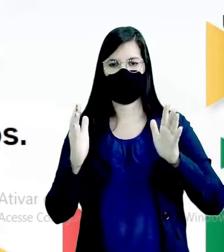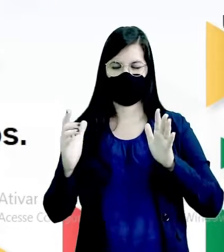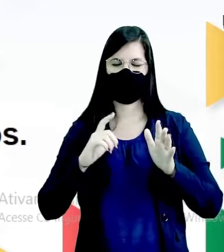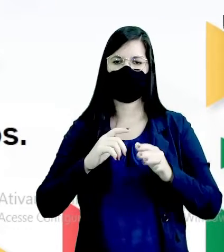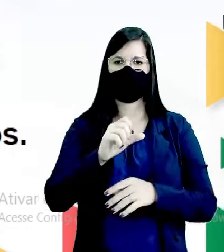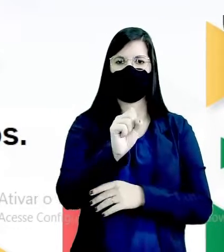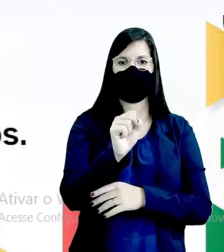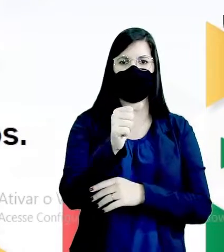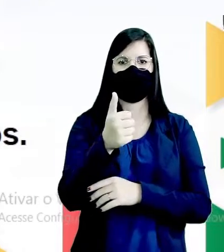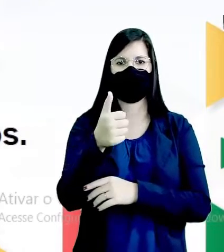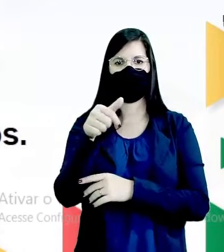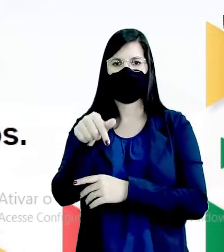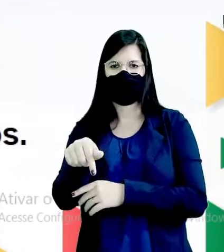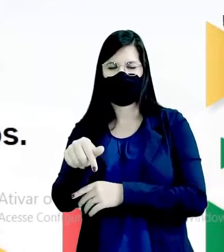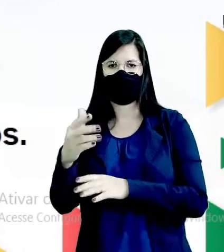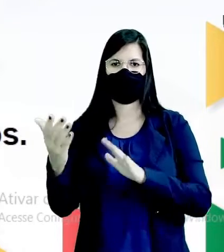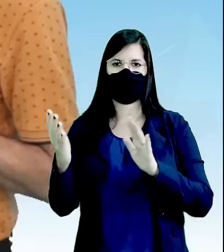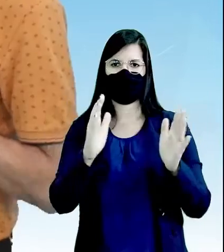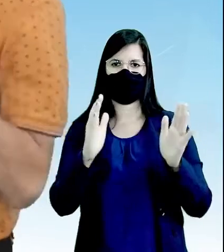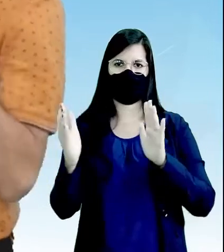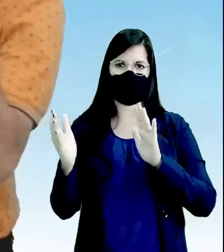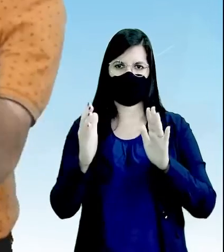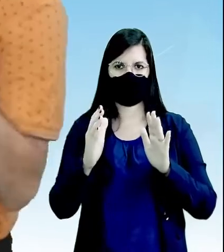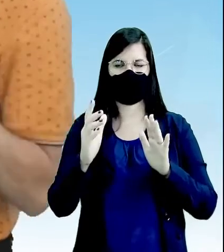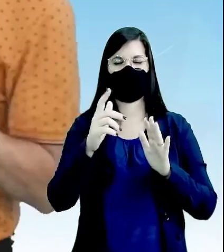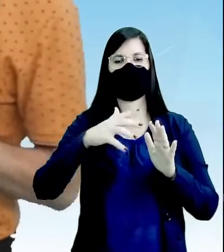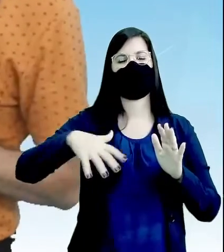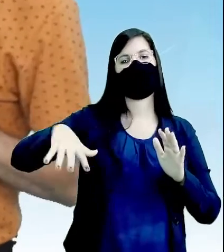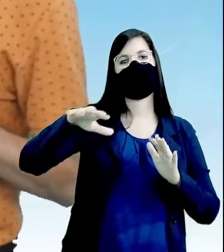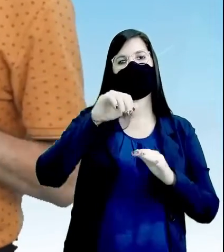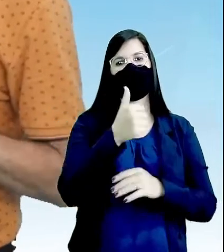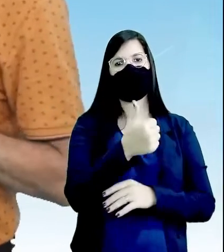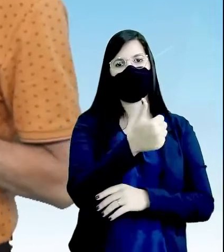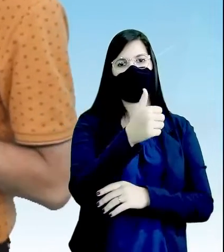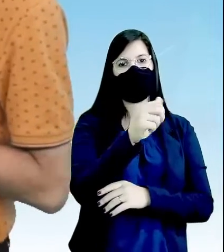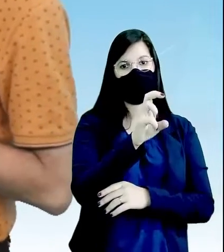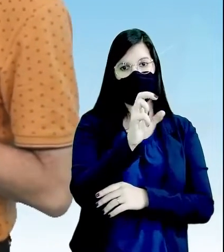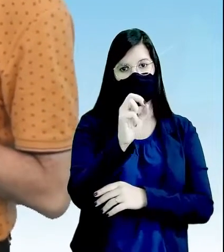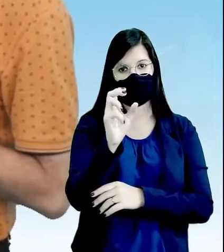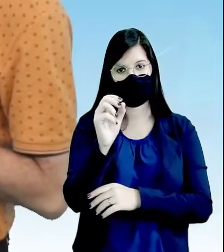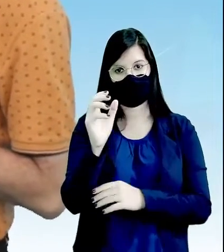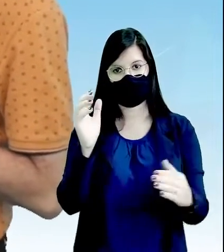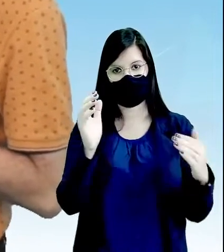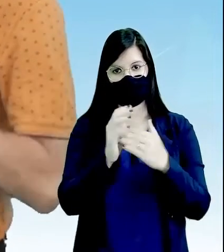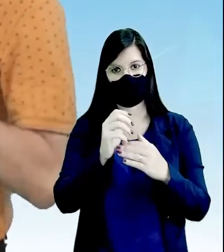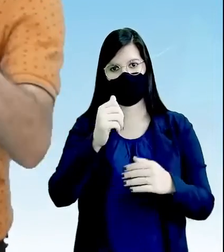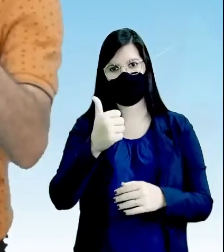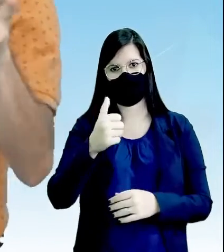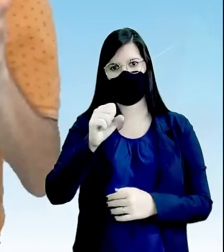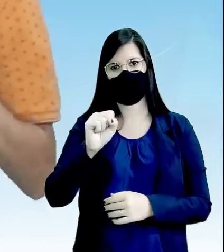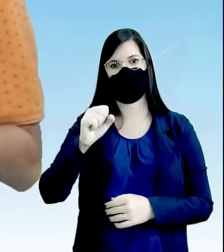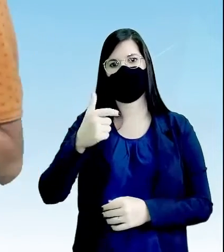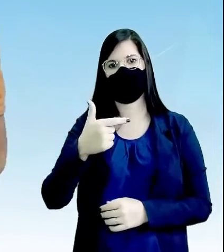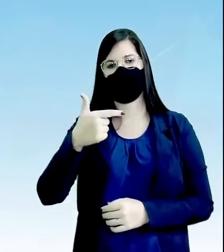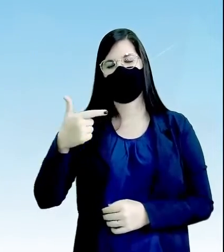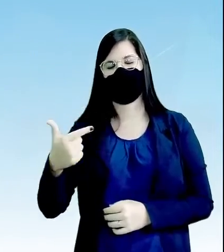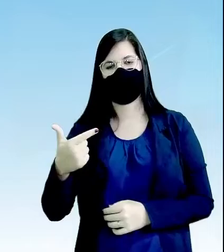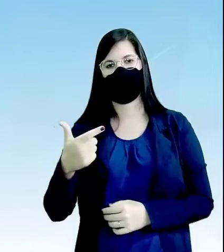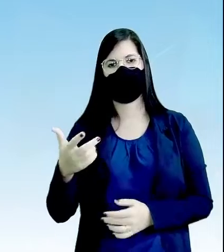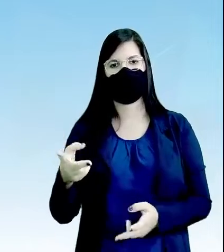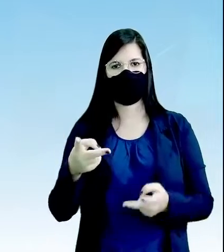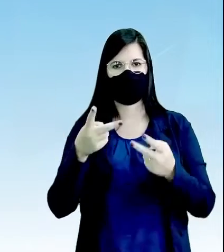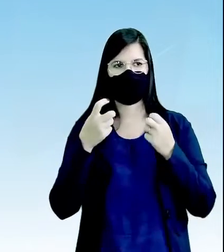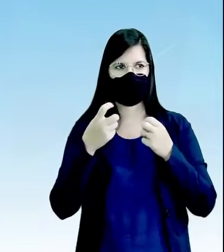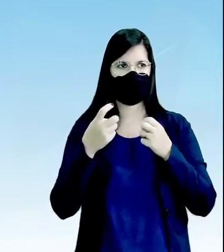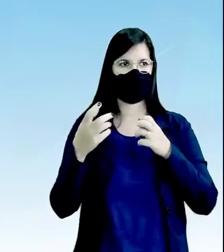período colonial, porque a gente sabe que o período colonial foi de 1500 até 1822. Então aí estamos no período colonial,